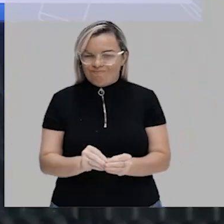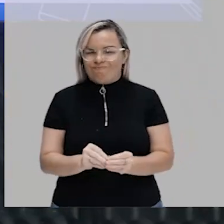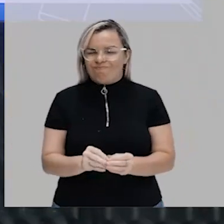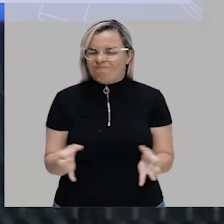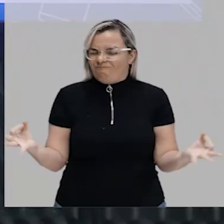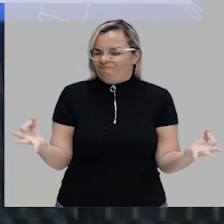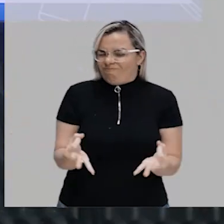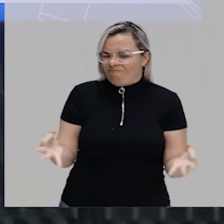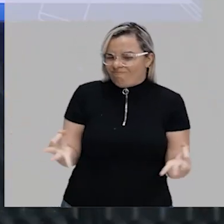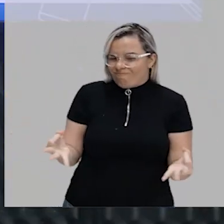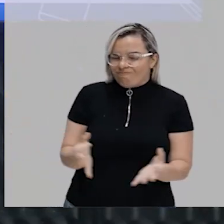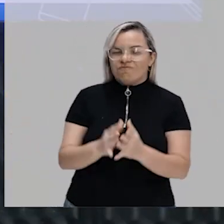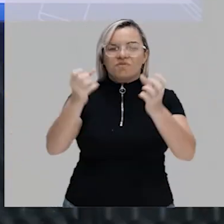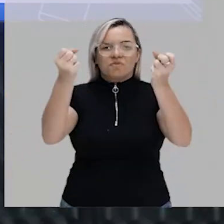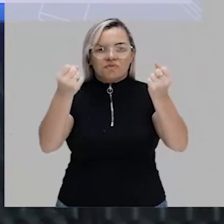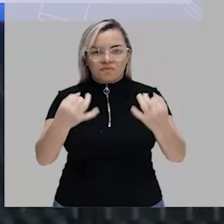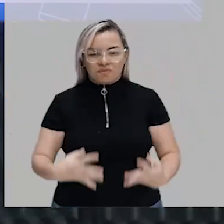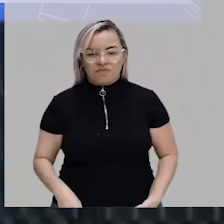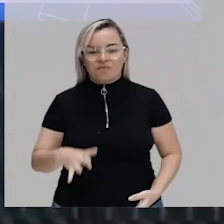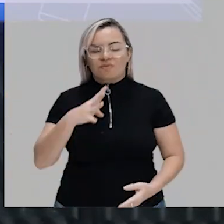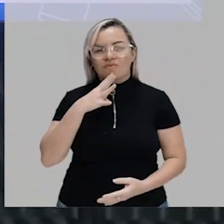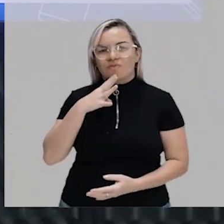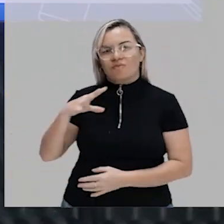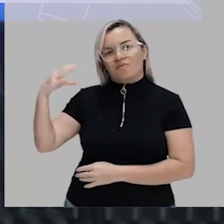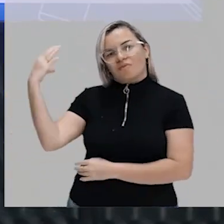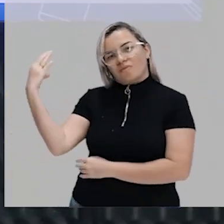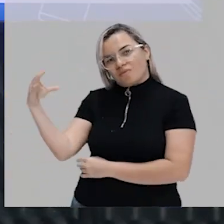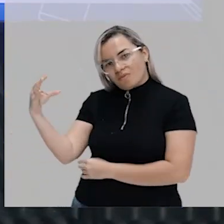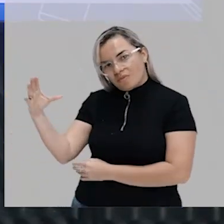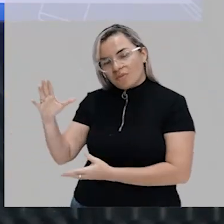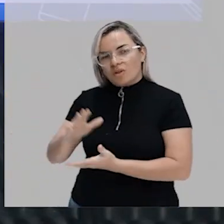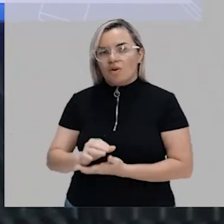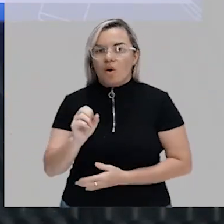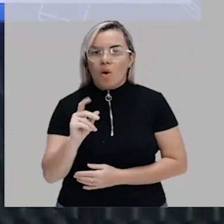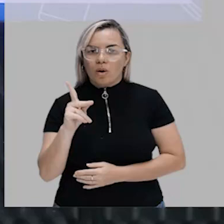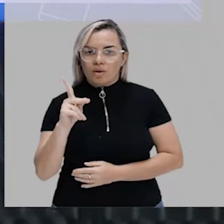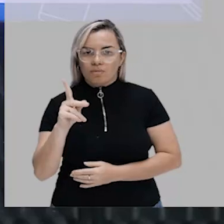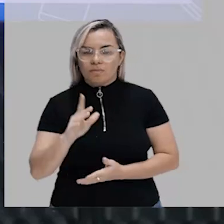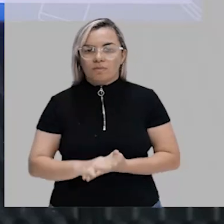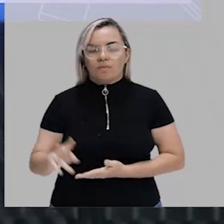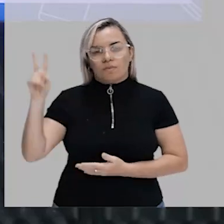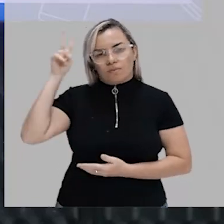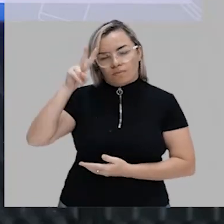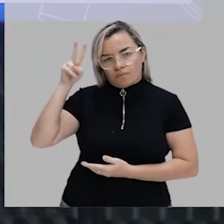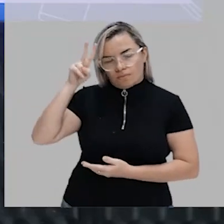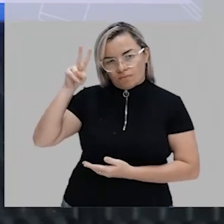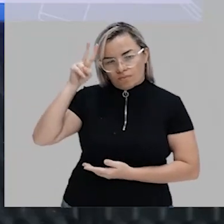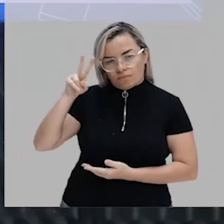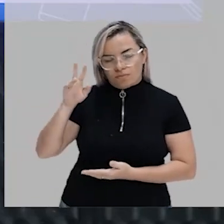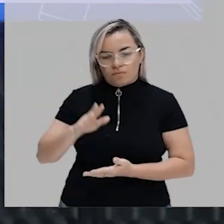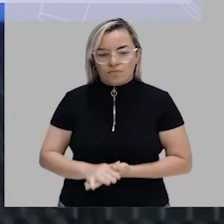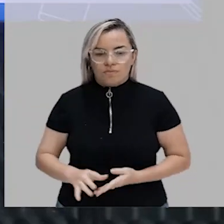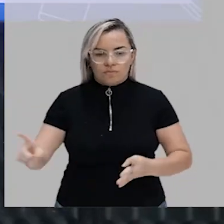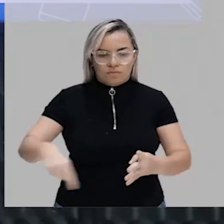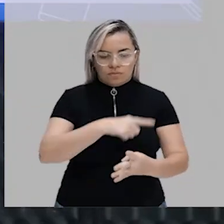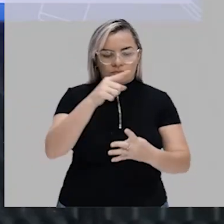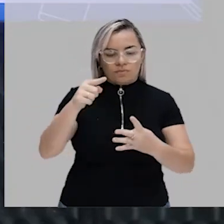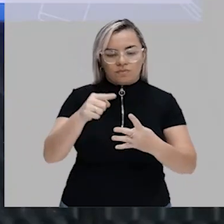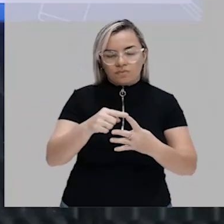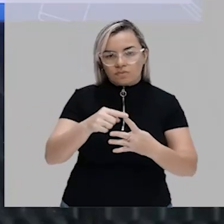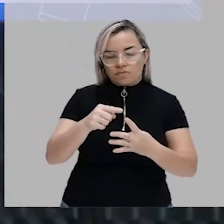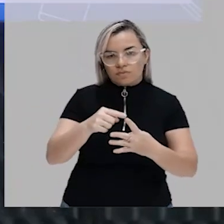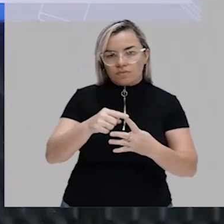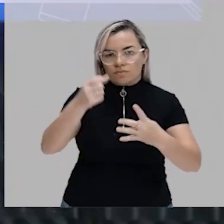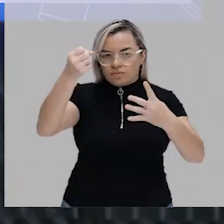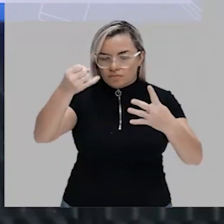ouro, falaremos sobre o conhecimento científico, ok? Lembrando que, na parte 1 da aula, a gente